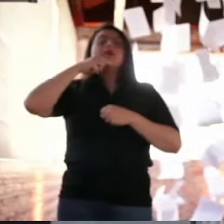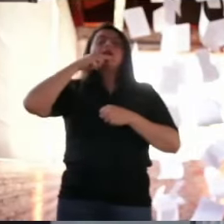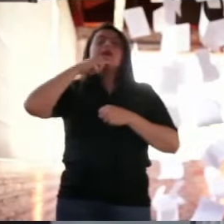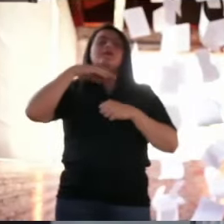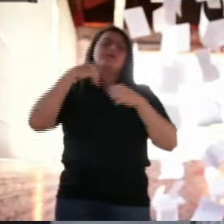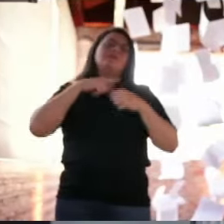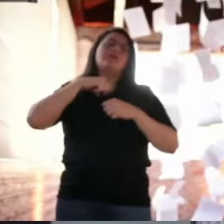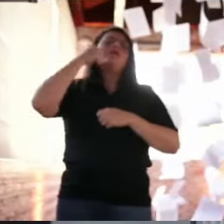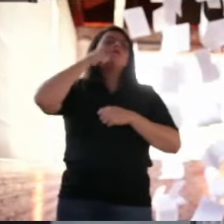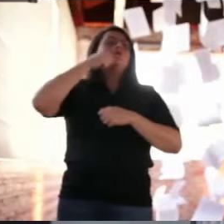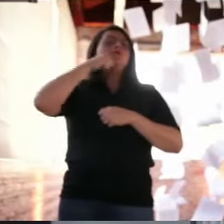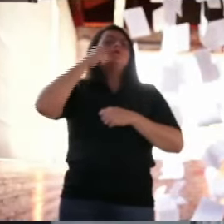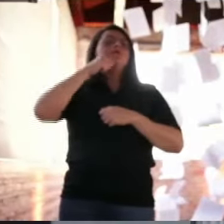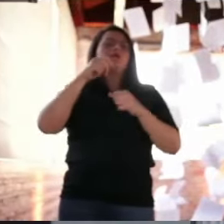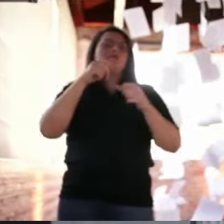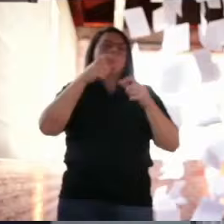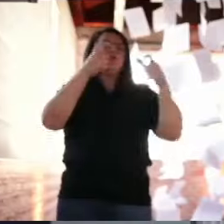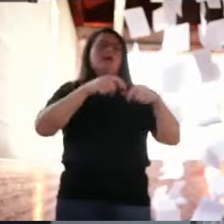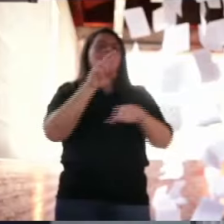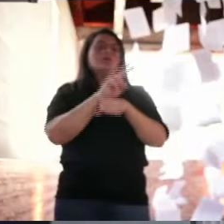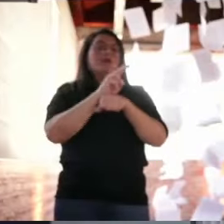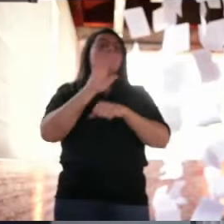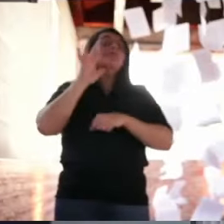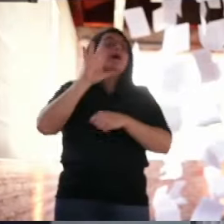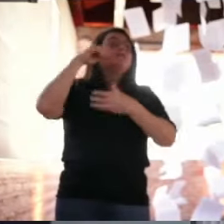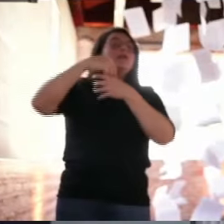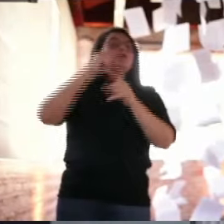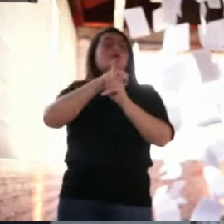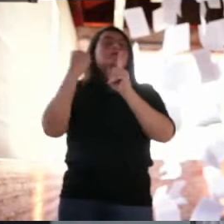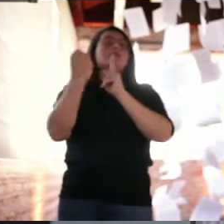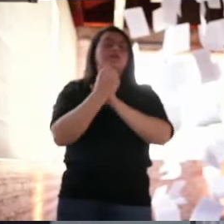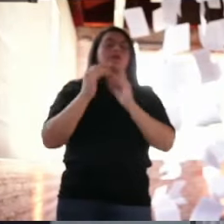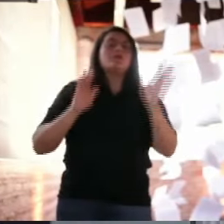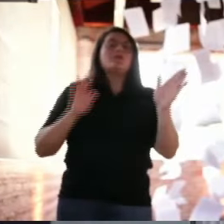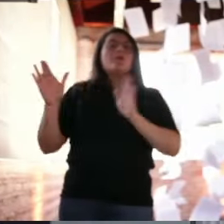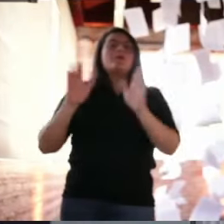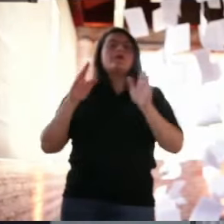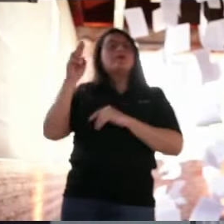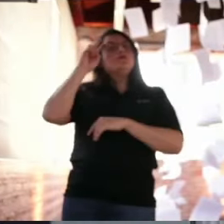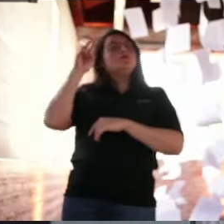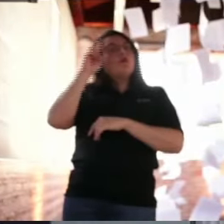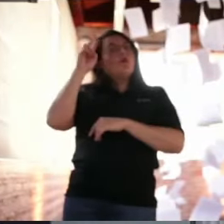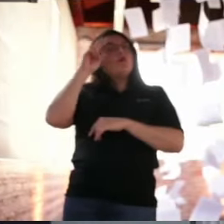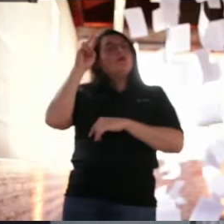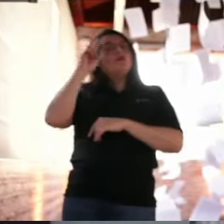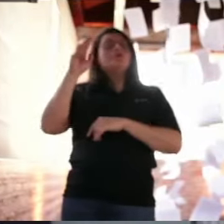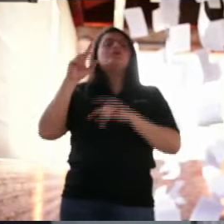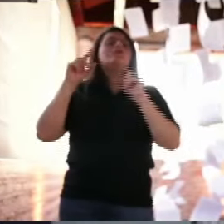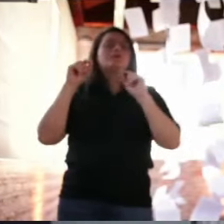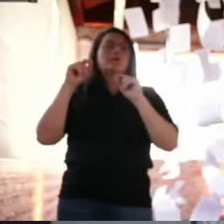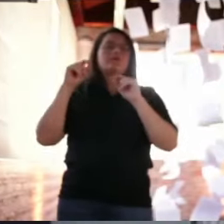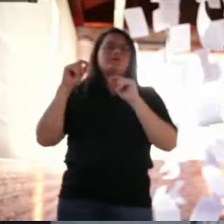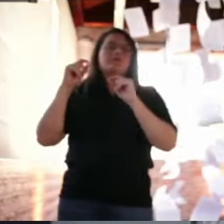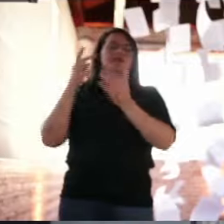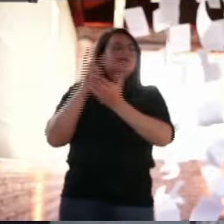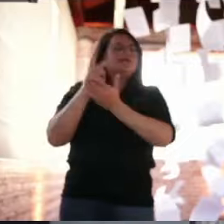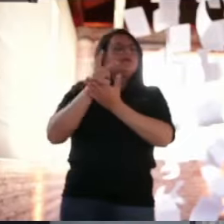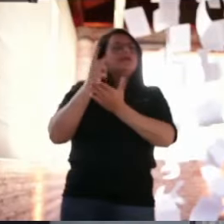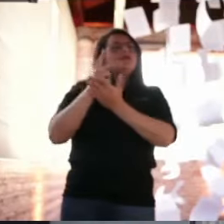nesse lugar de Cuidado só que numa sociedade no momento histórico na Qual Aquela contrapartida que